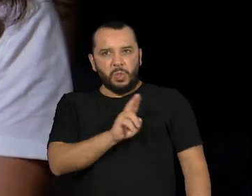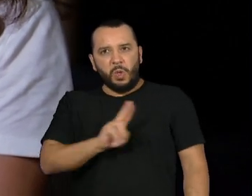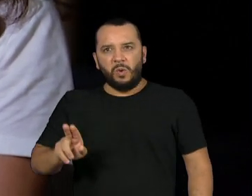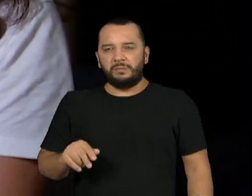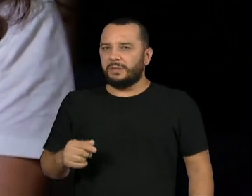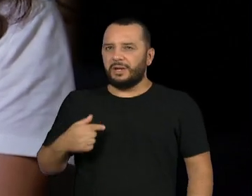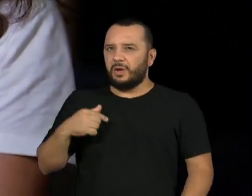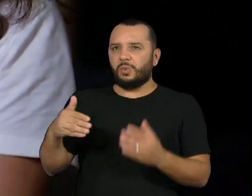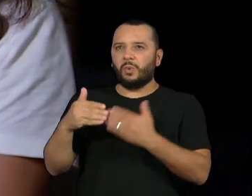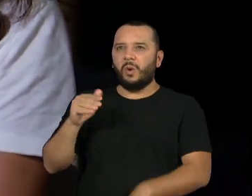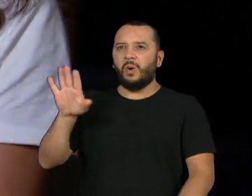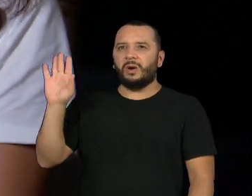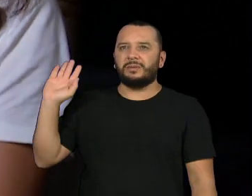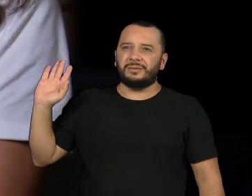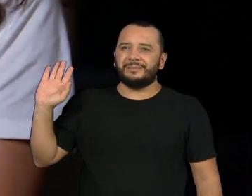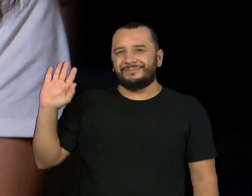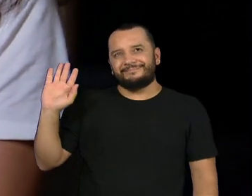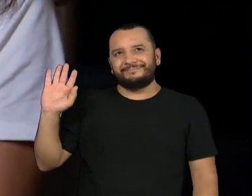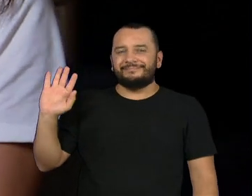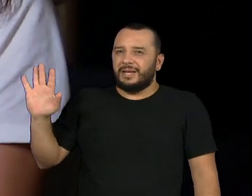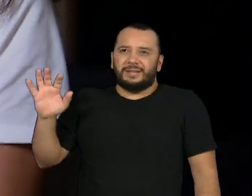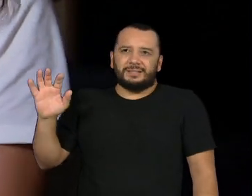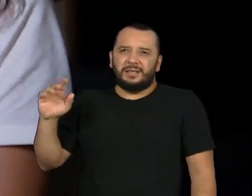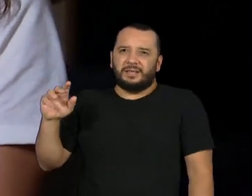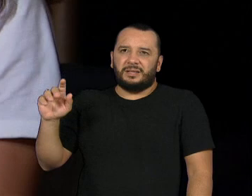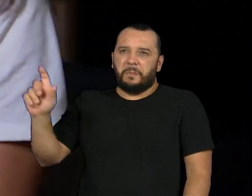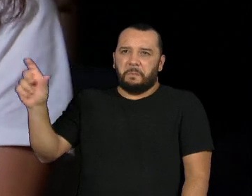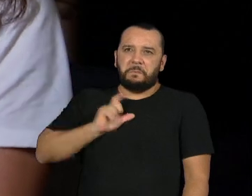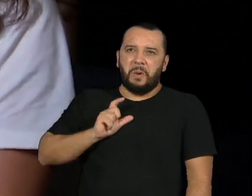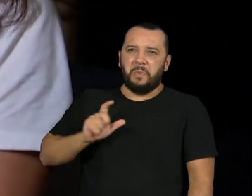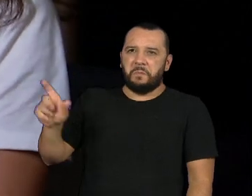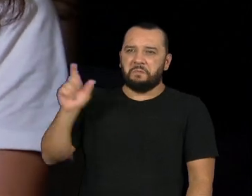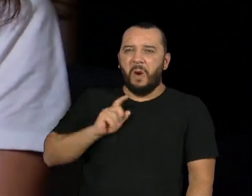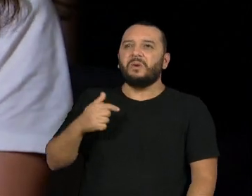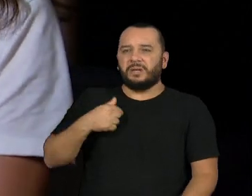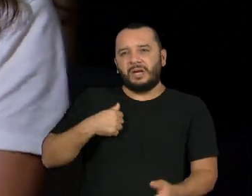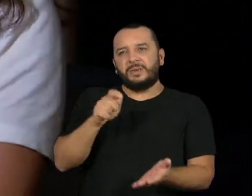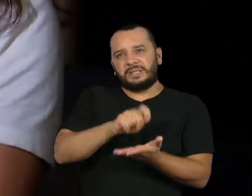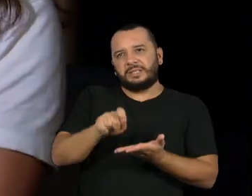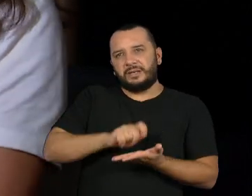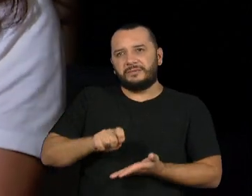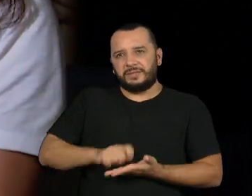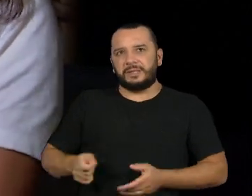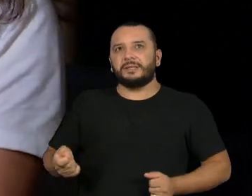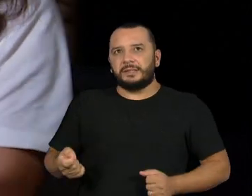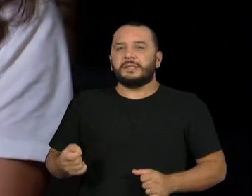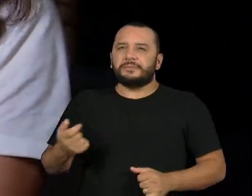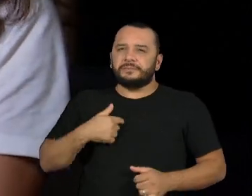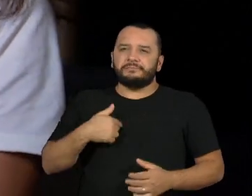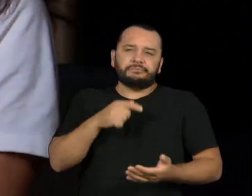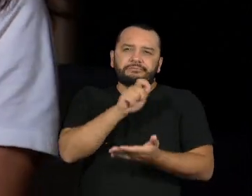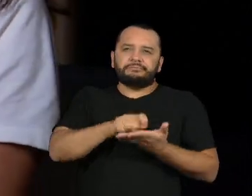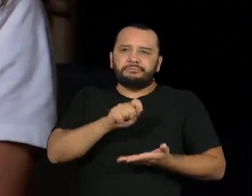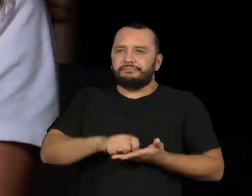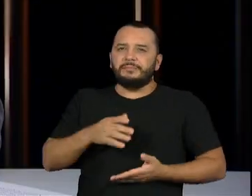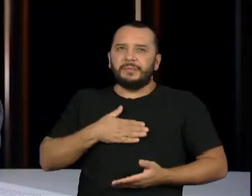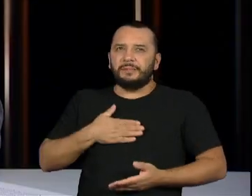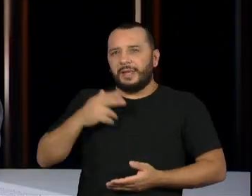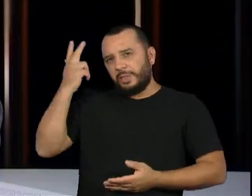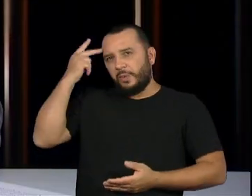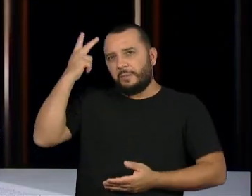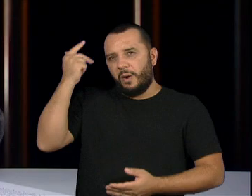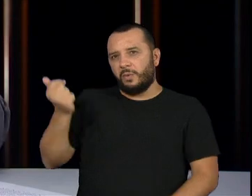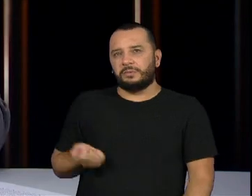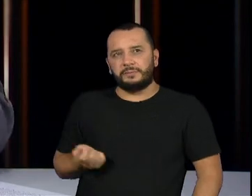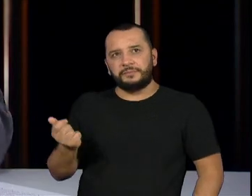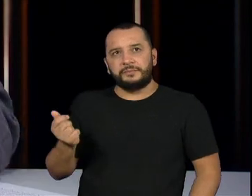achava, né? Mas ele disse, e eu escrevi sobre isso. E aí, quando eu ia escrevendo, pra mim era normal. Sim. Assim.